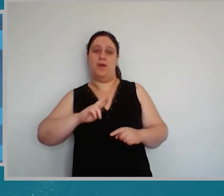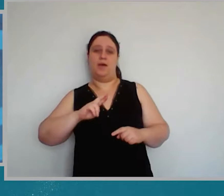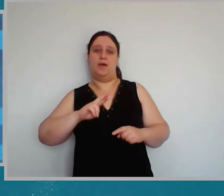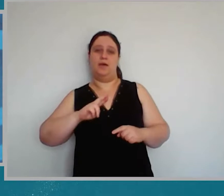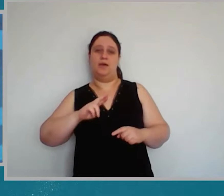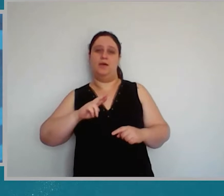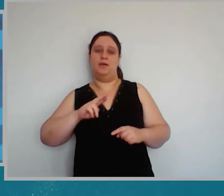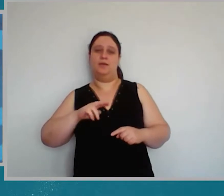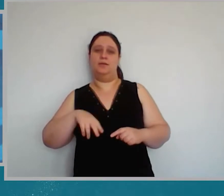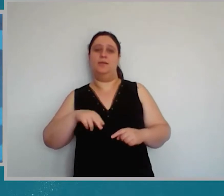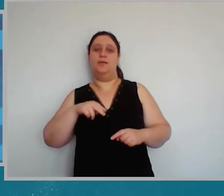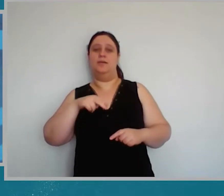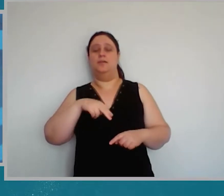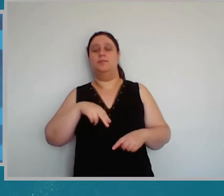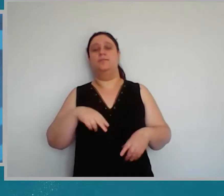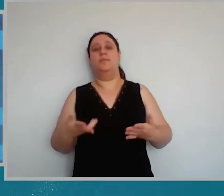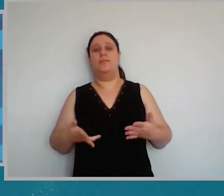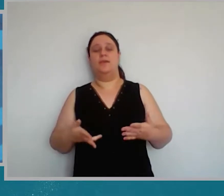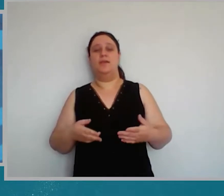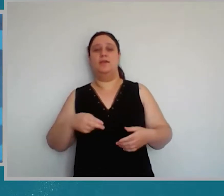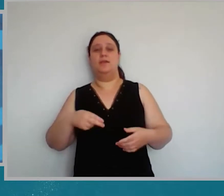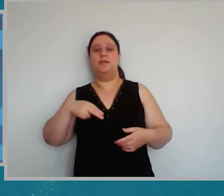Seus filhos